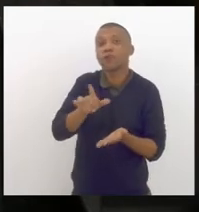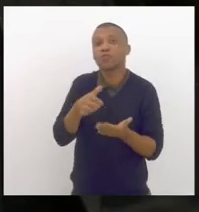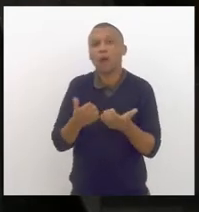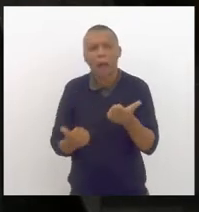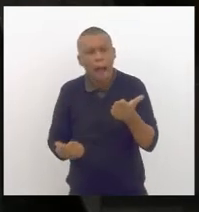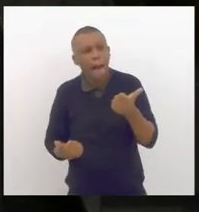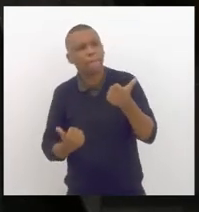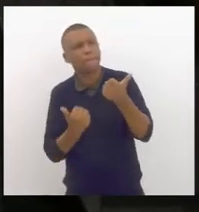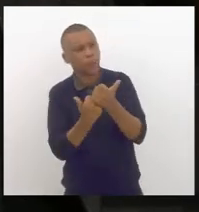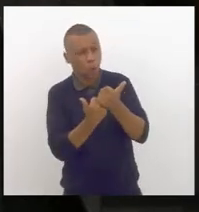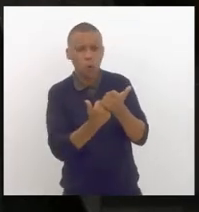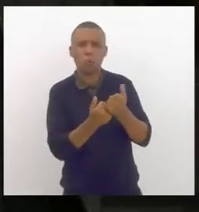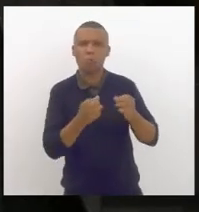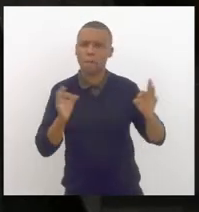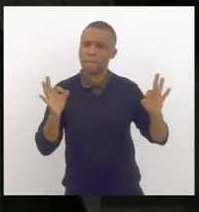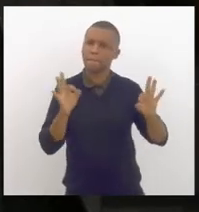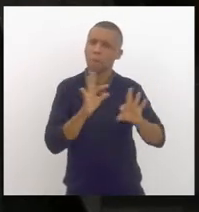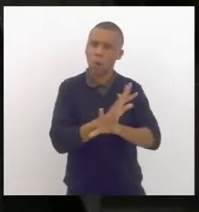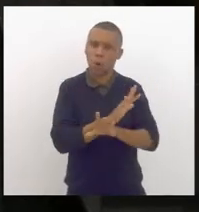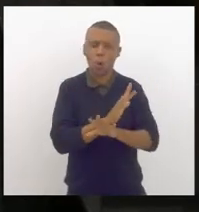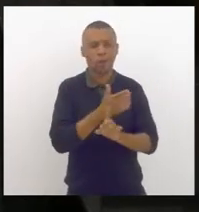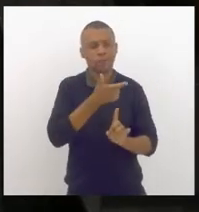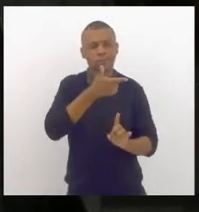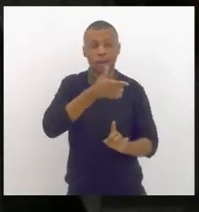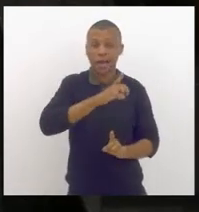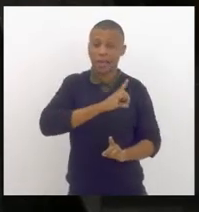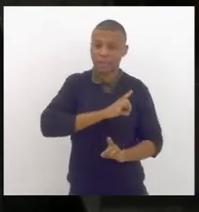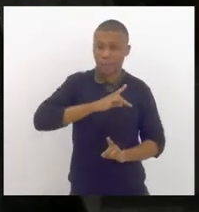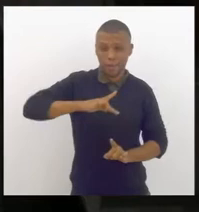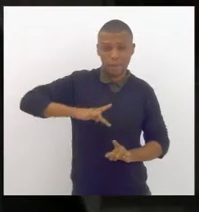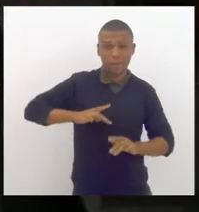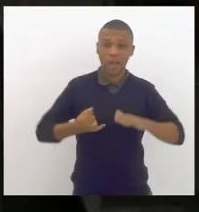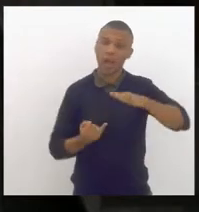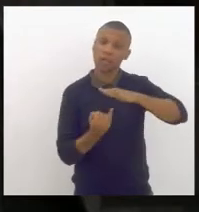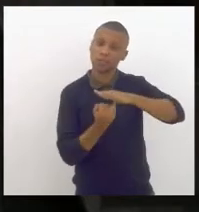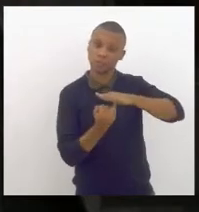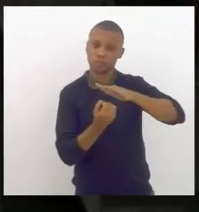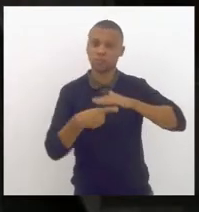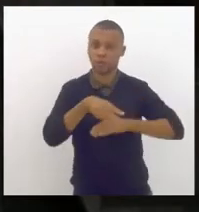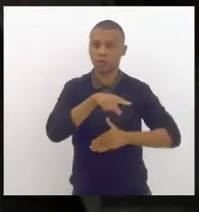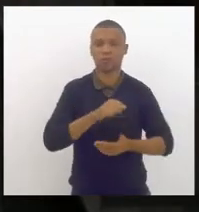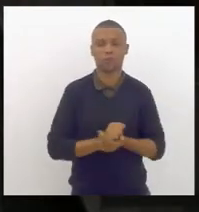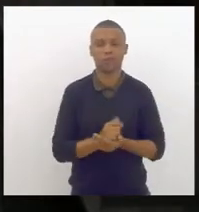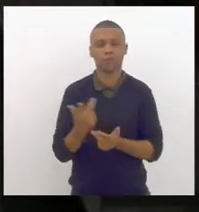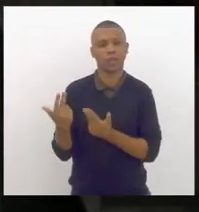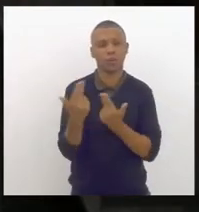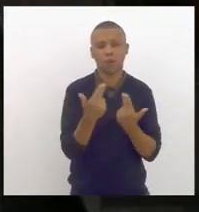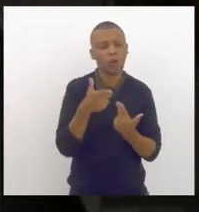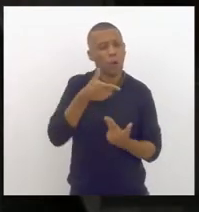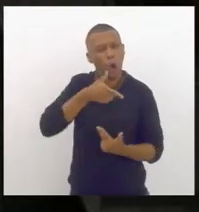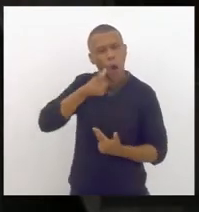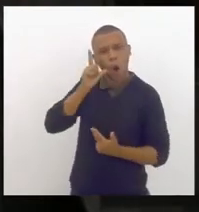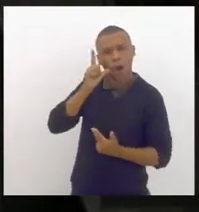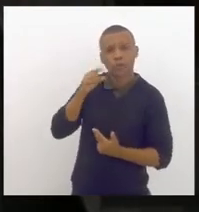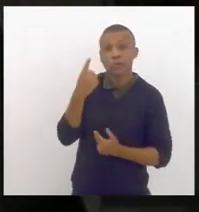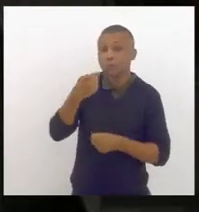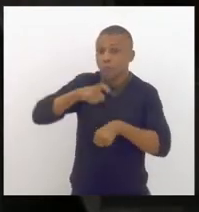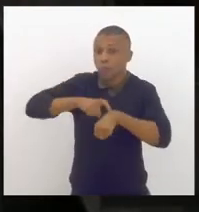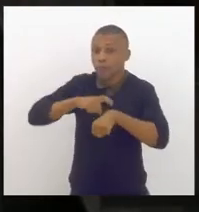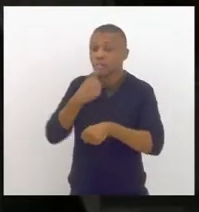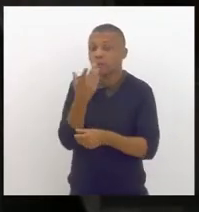total e integral à nossa defensoria pública, como fizemos no dia de ontem, quando votamos